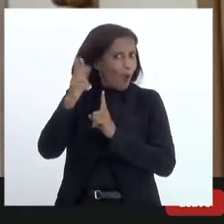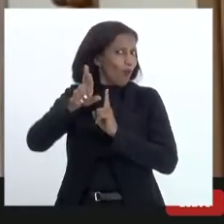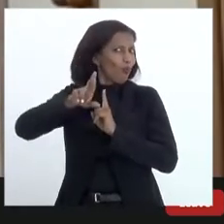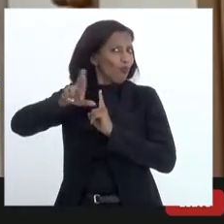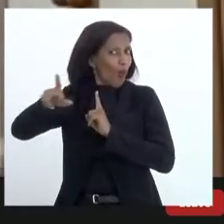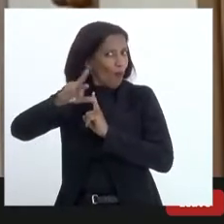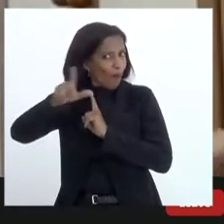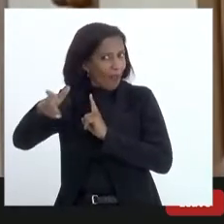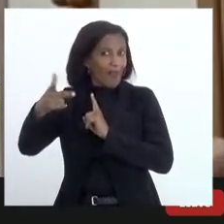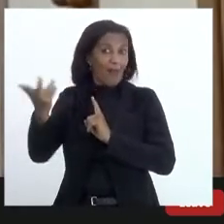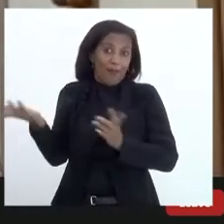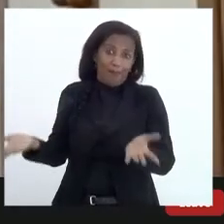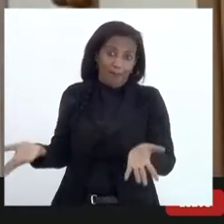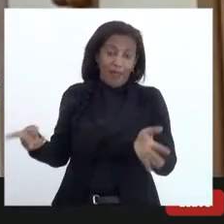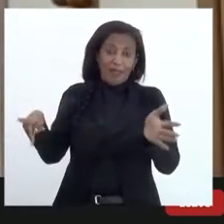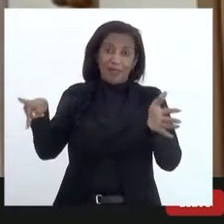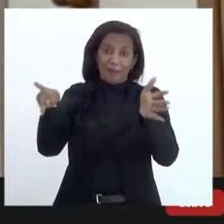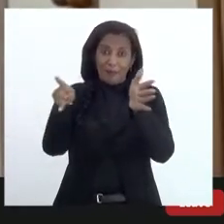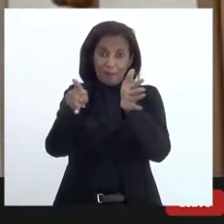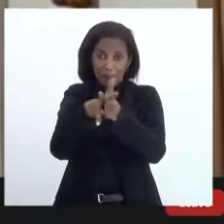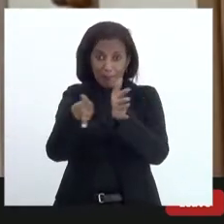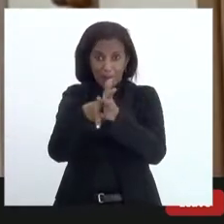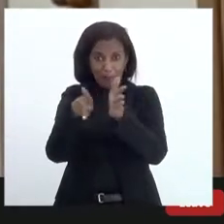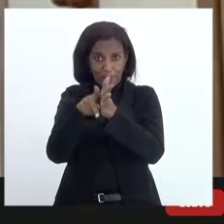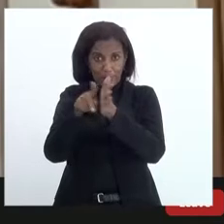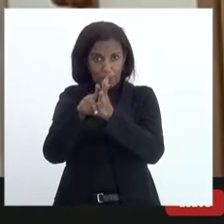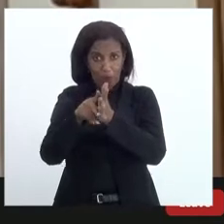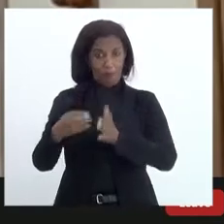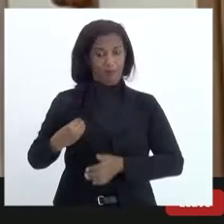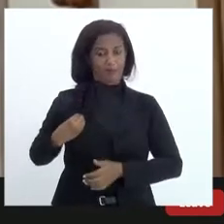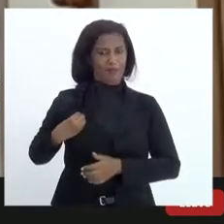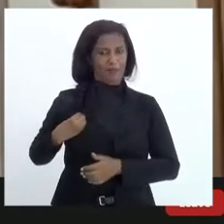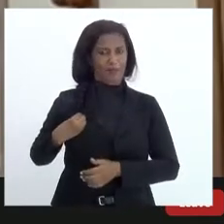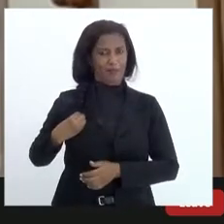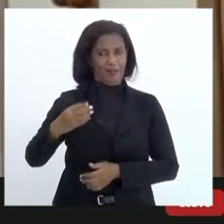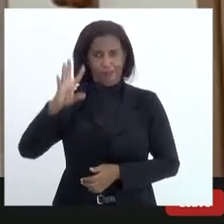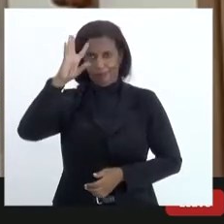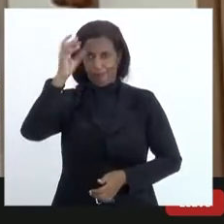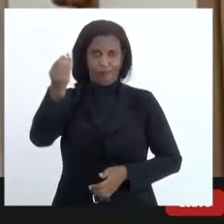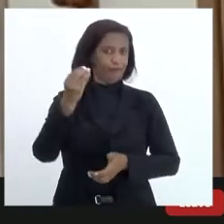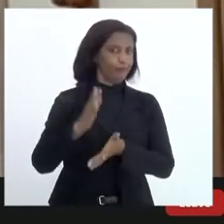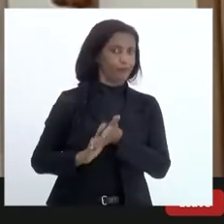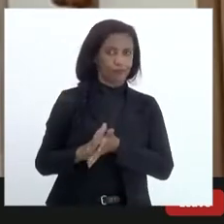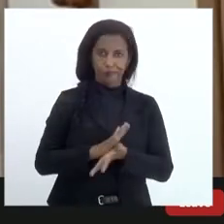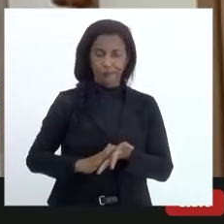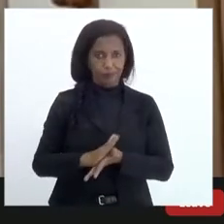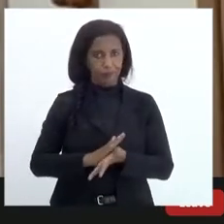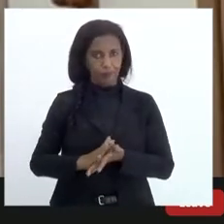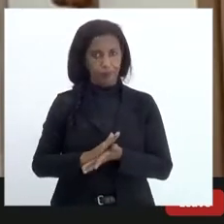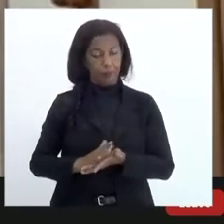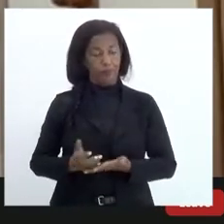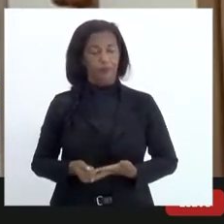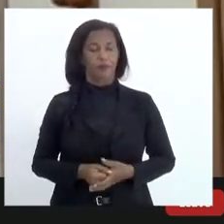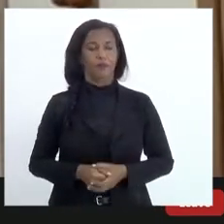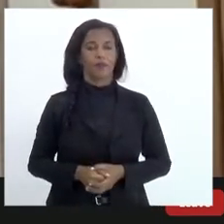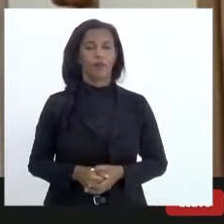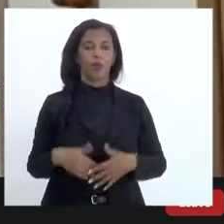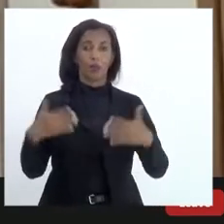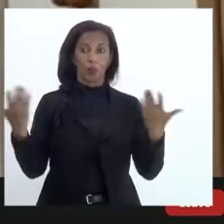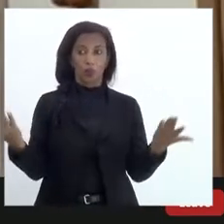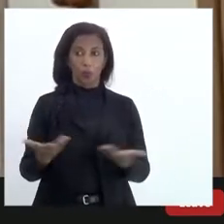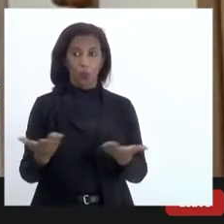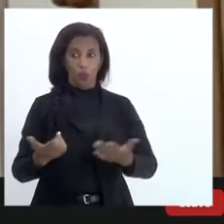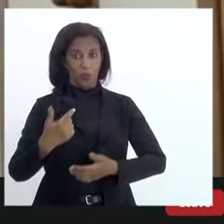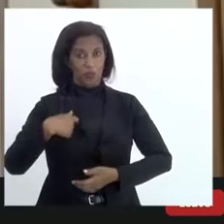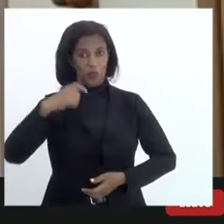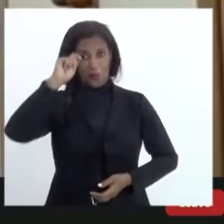que é própria da nossa herança escravocrata mal resolvida. É isso que a gente precisa pontuar, né? Hoje, eu,